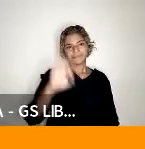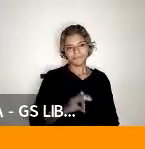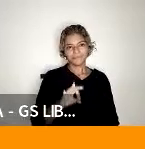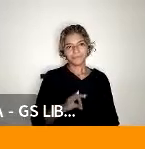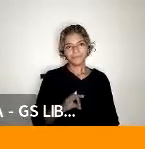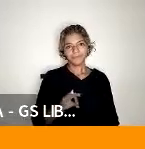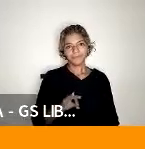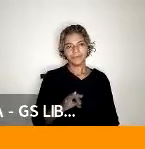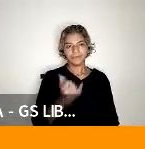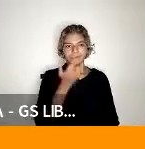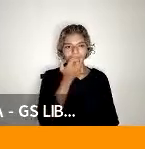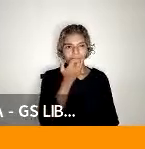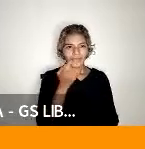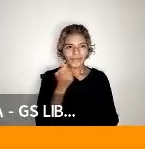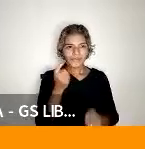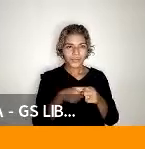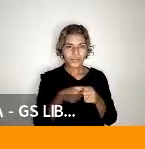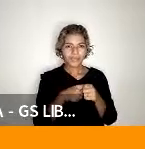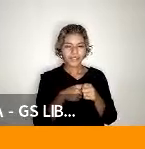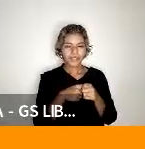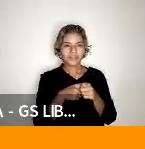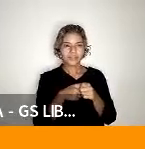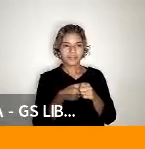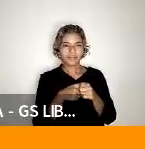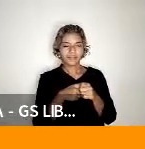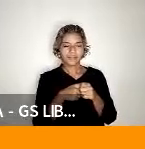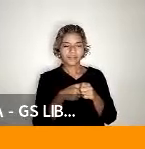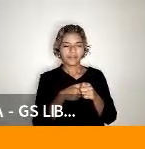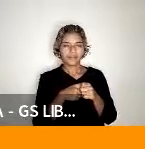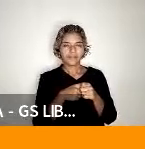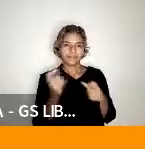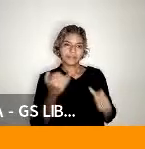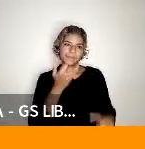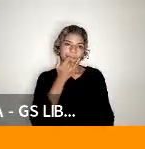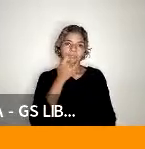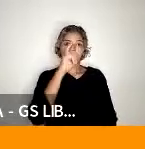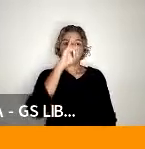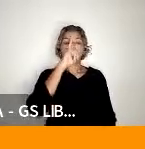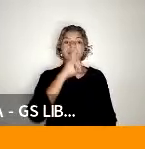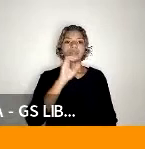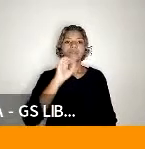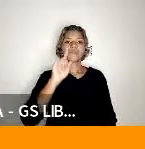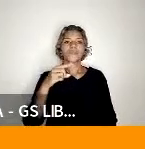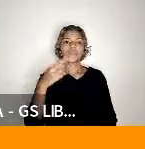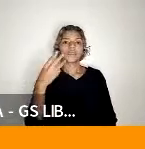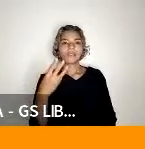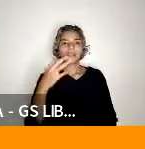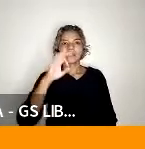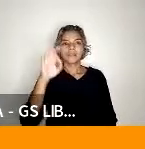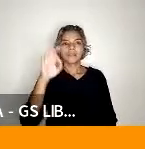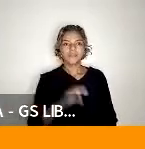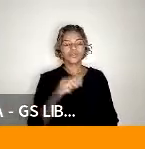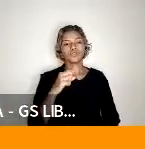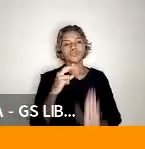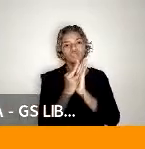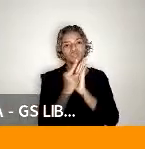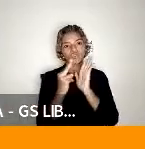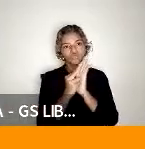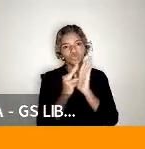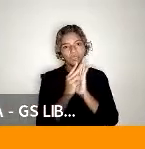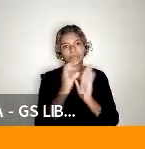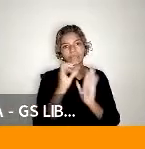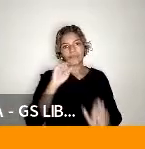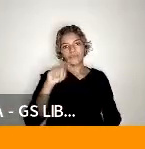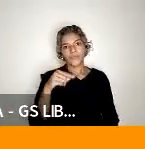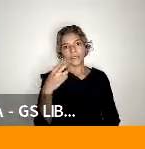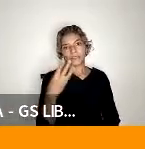Calma aí, deixa eu voltar aqui, que eu acho que... amarelo, 0,3%, indígena, embora não apareça aqui,